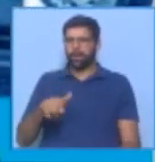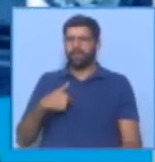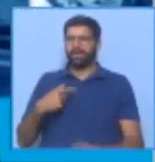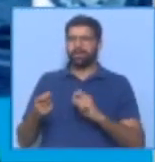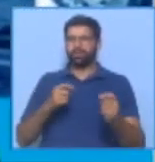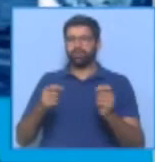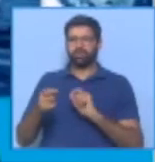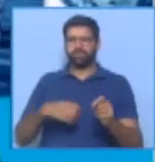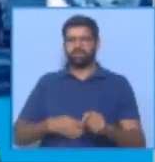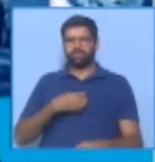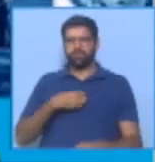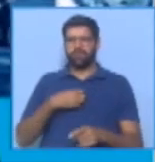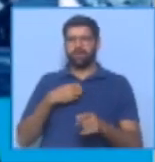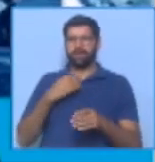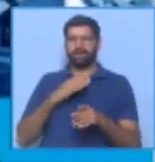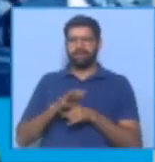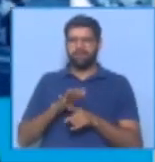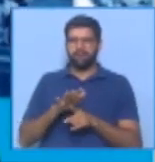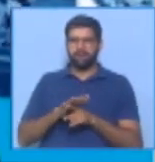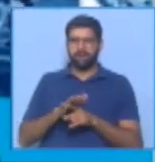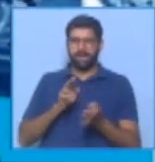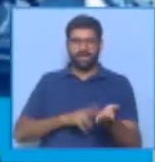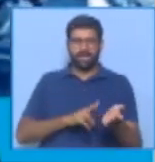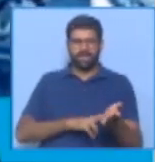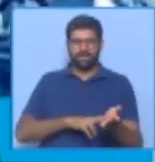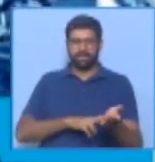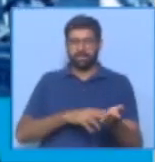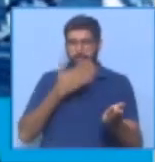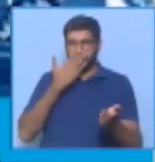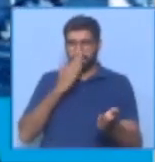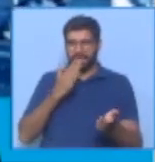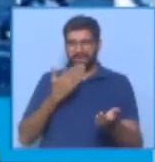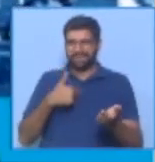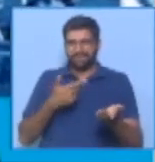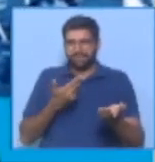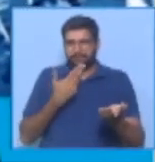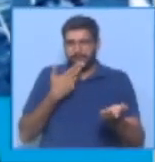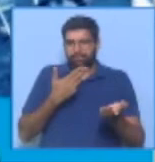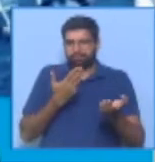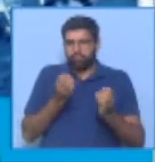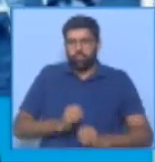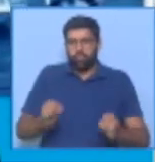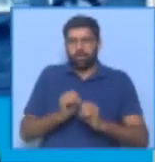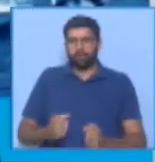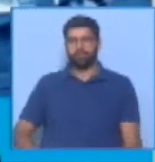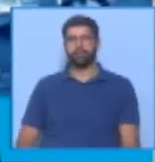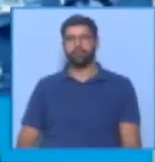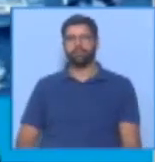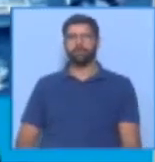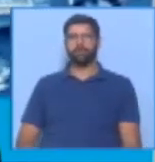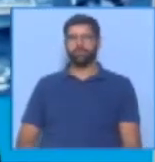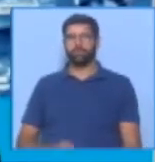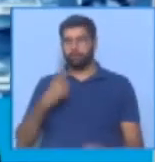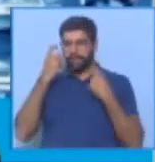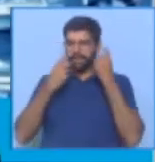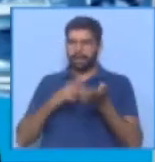discussão emotiva onde os argumentos da razão parece que claudicam e que não estão presentes. Por isso, pensar com a